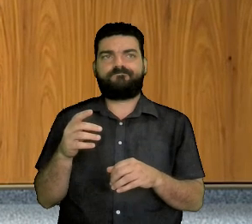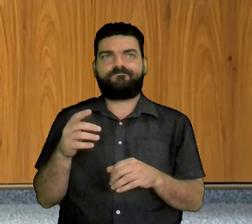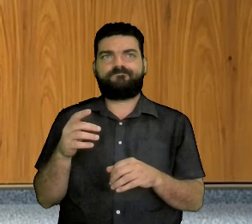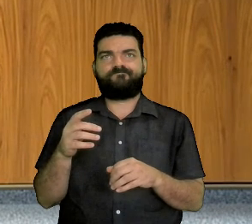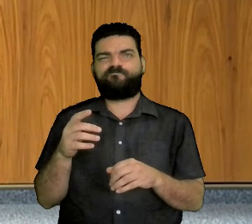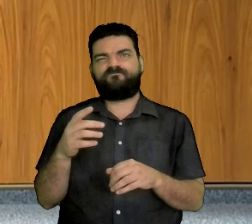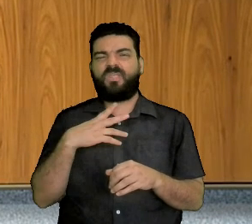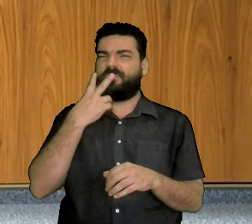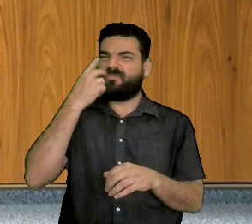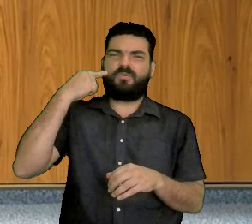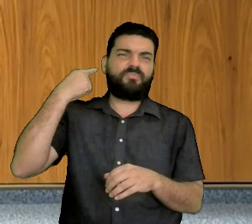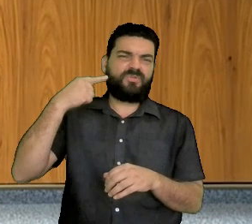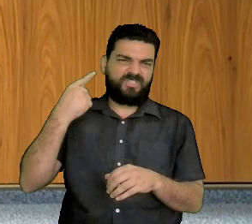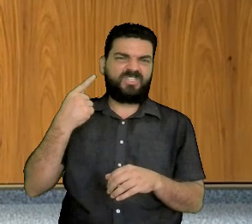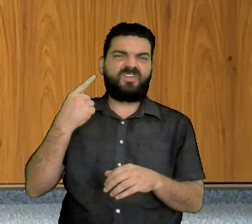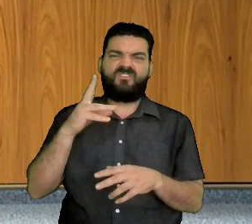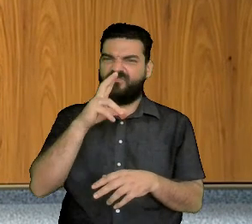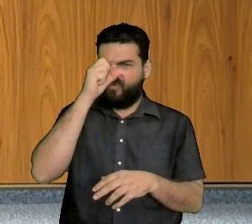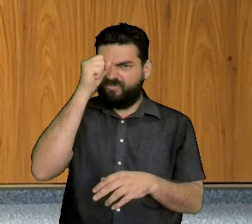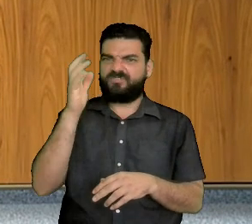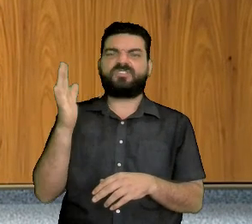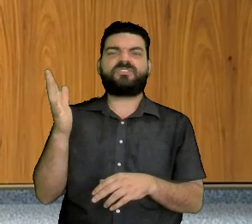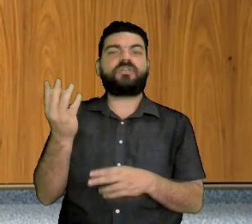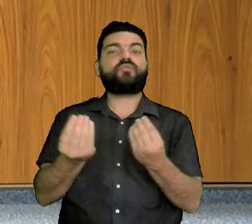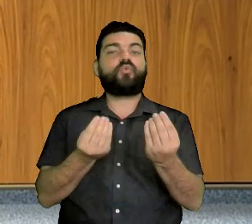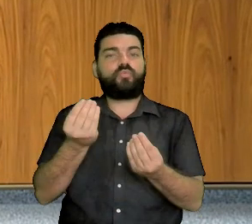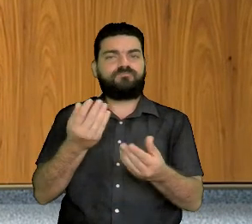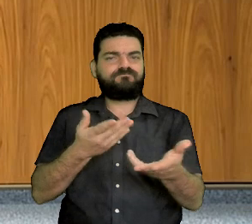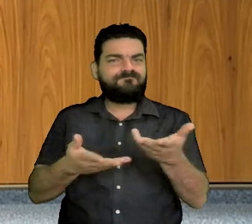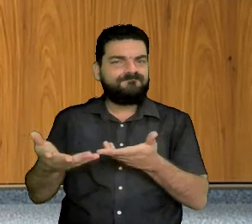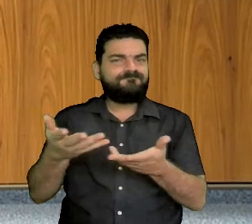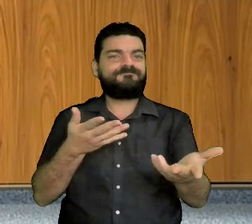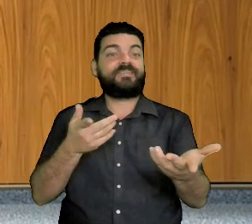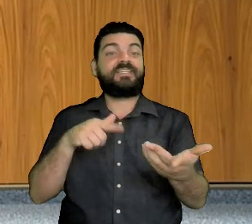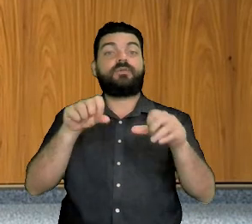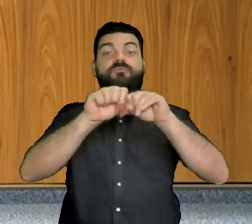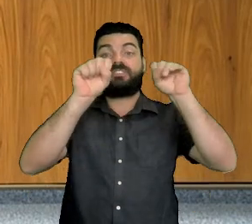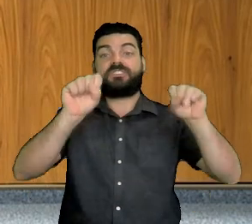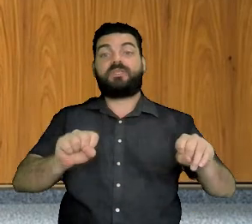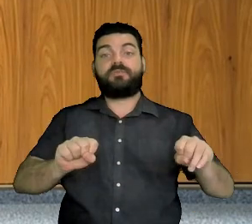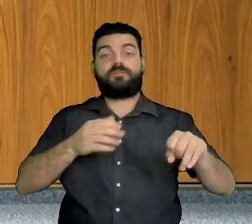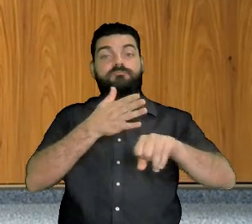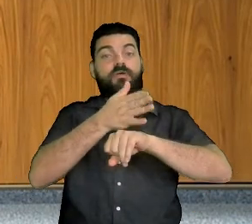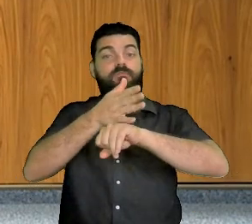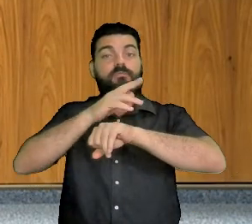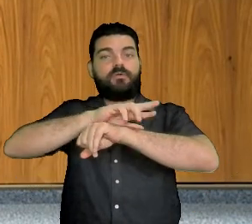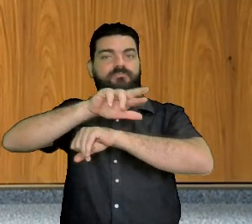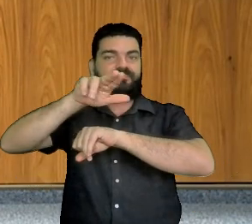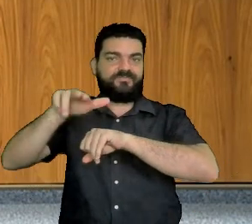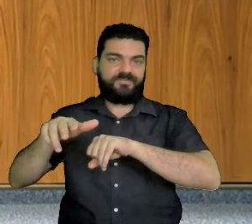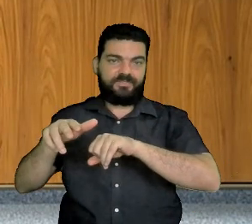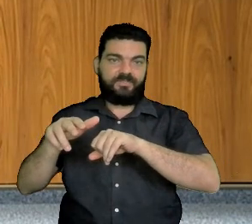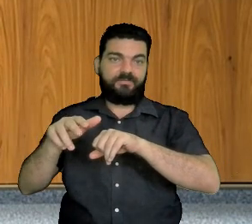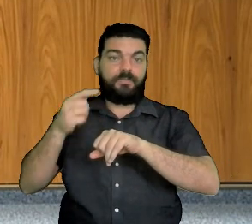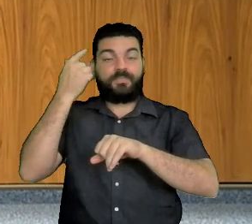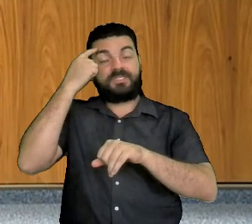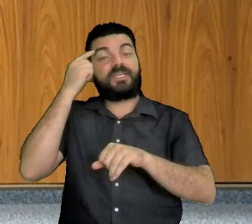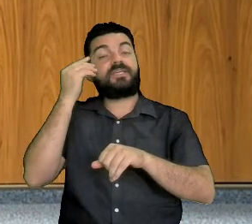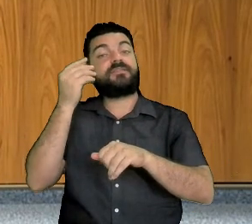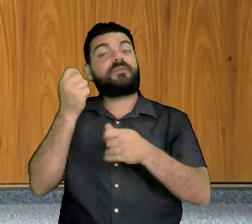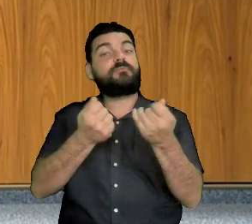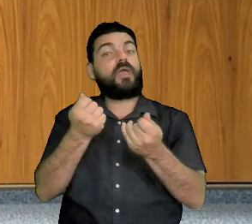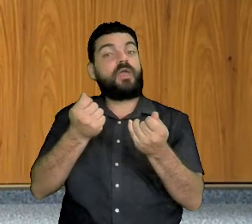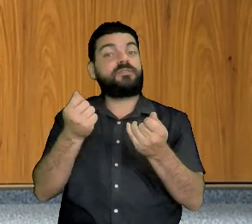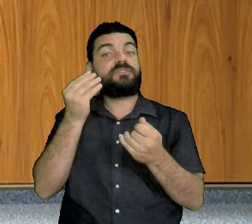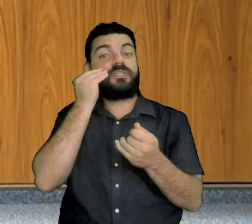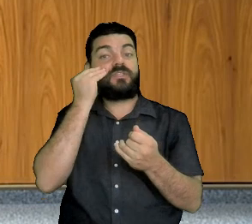tem uma política bastante robusta de consenso e tem um sistema multiportas para a solução consensuais de conflitos,